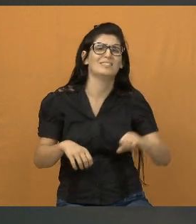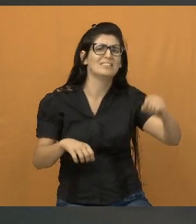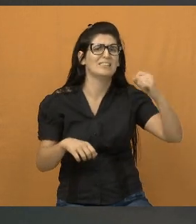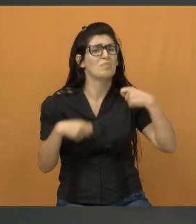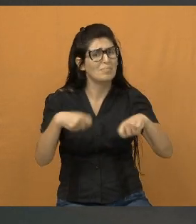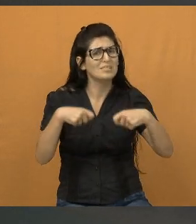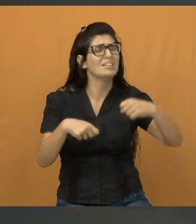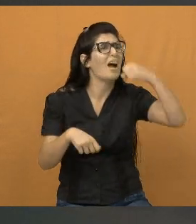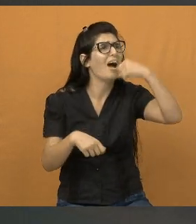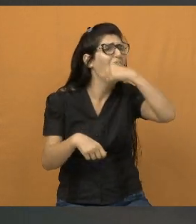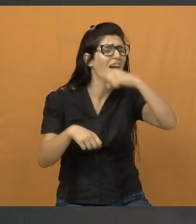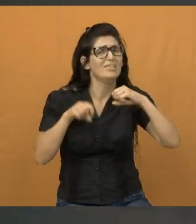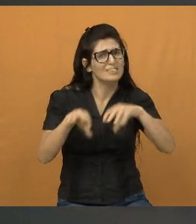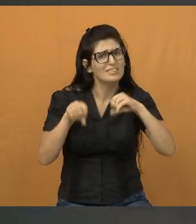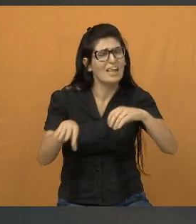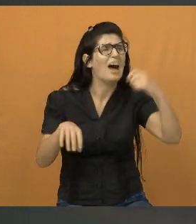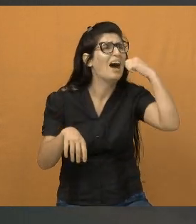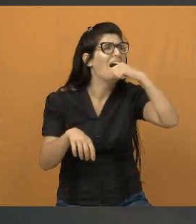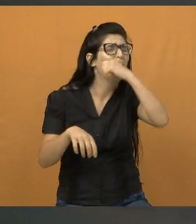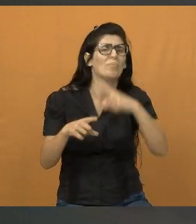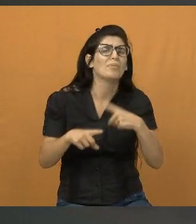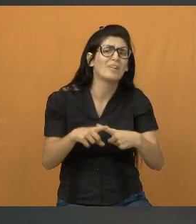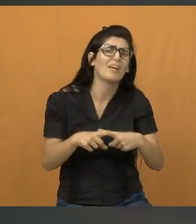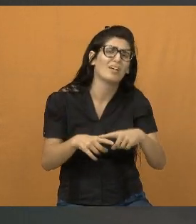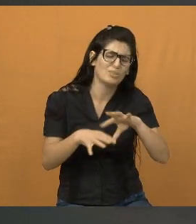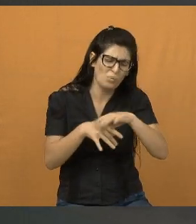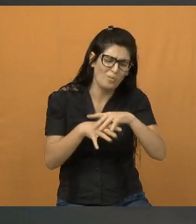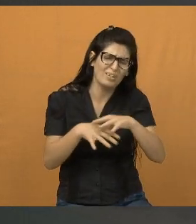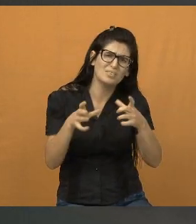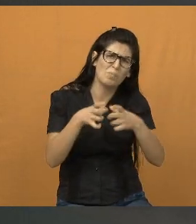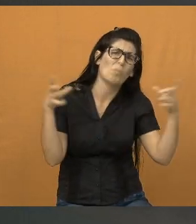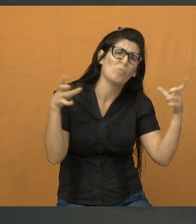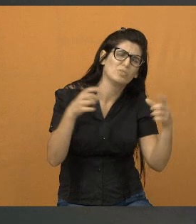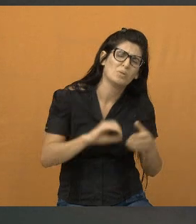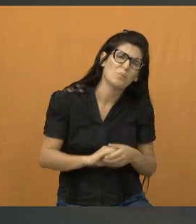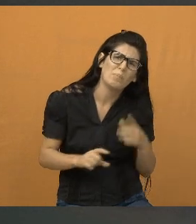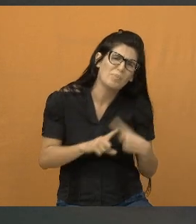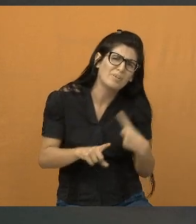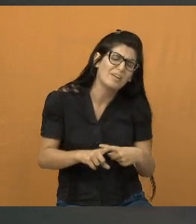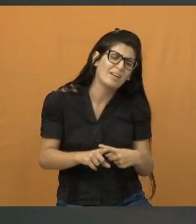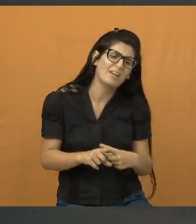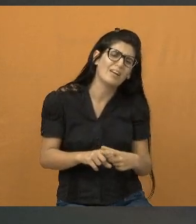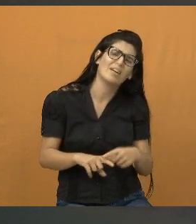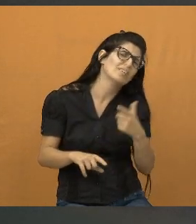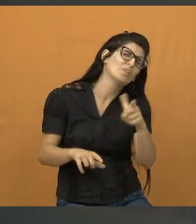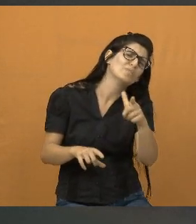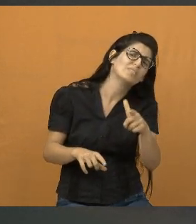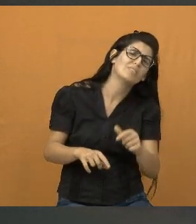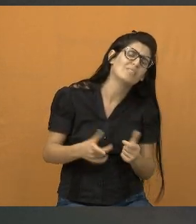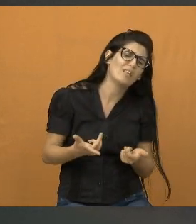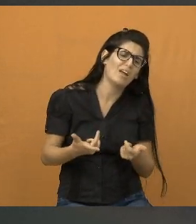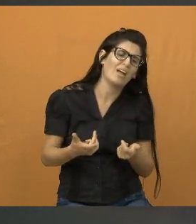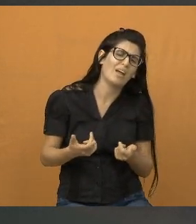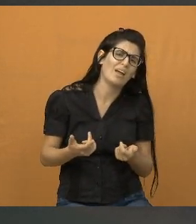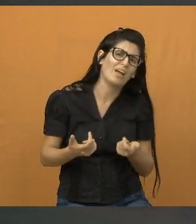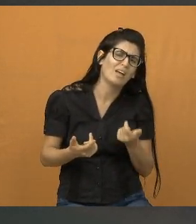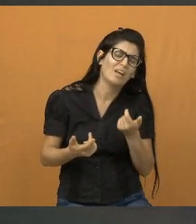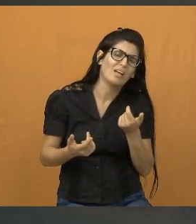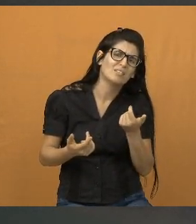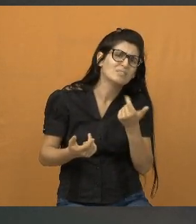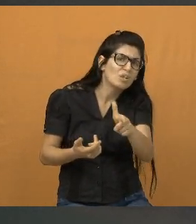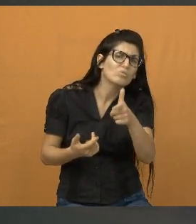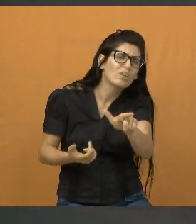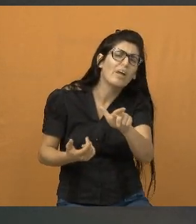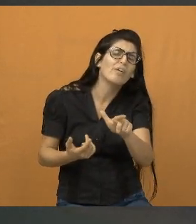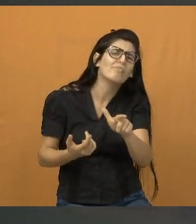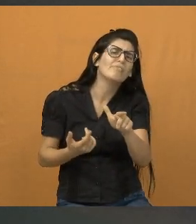doenças bucal, assim, eu queria entender o porquê que não houve continuidade, qual a explicação de não ter tido